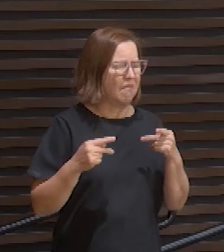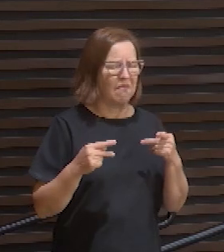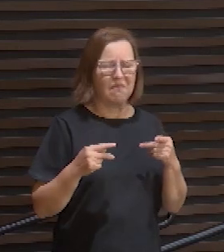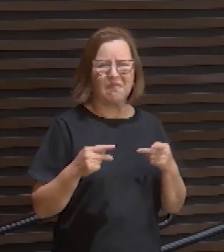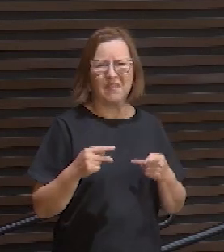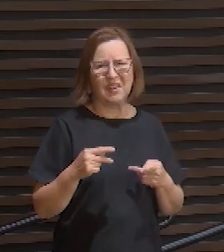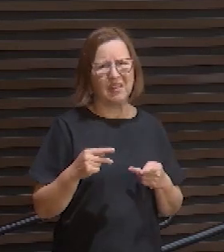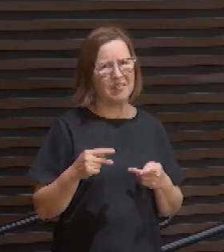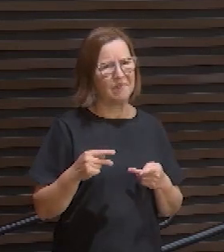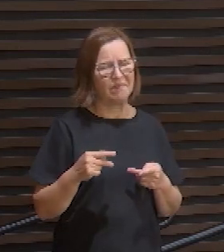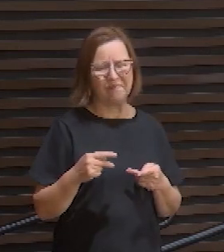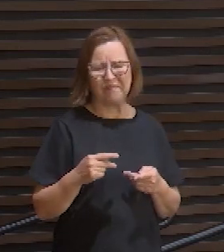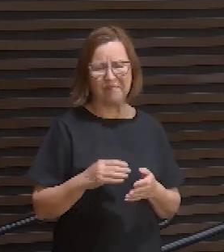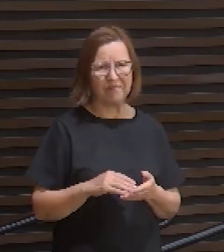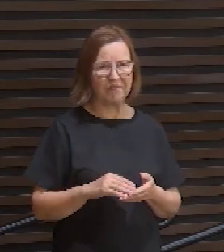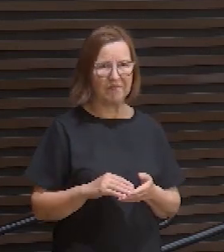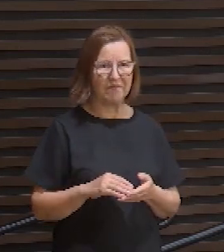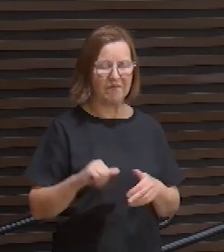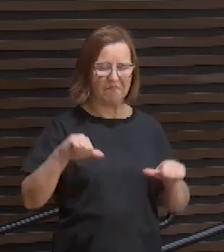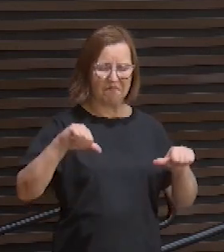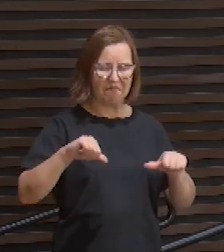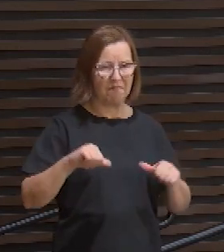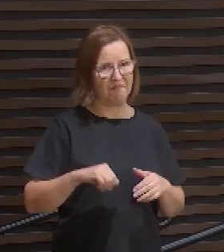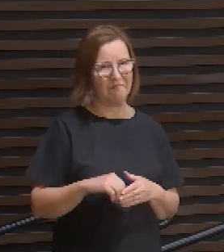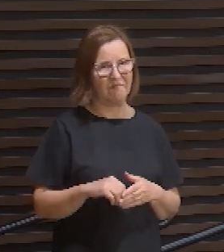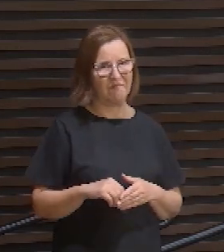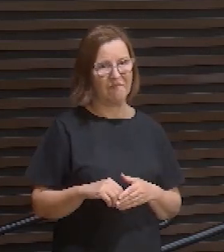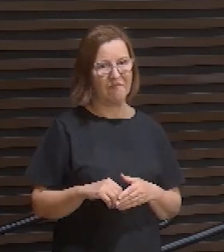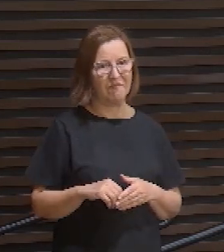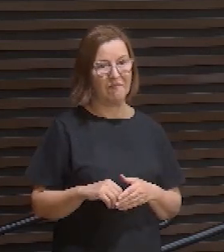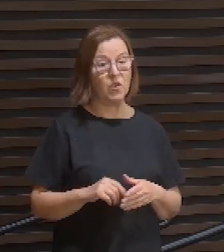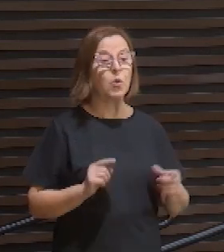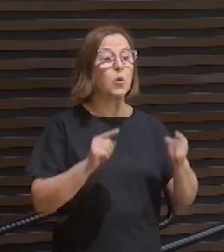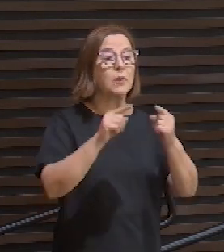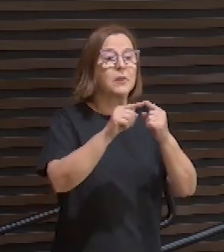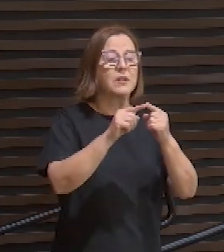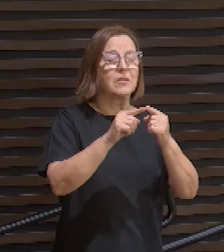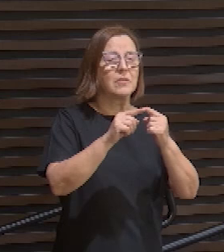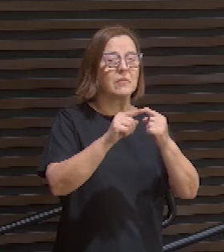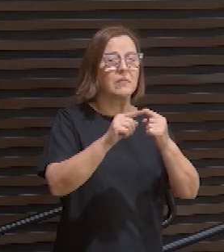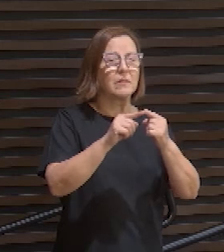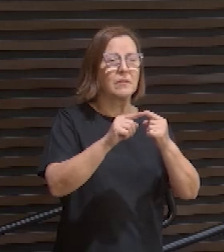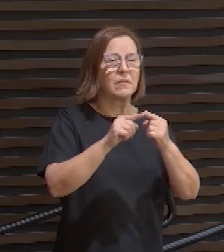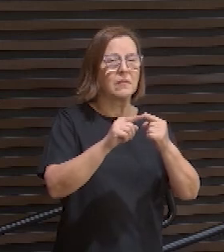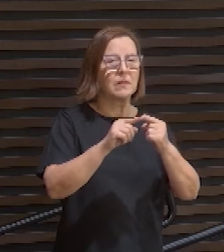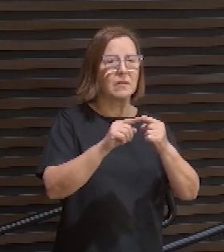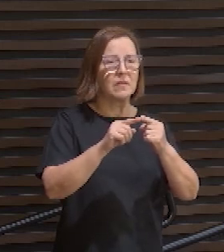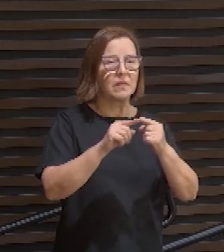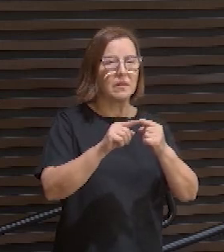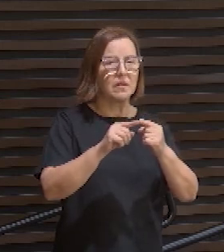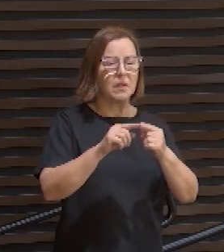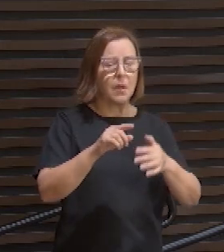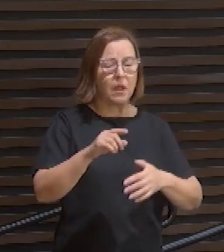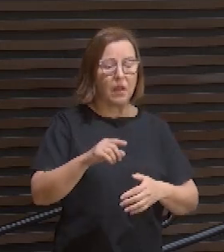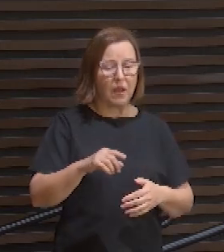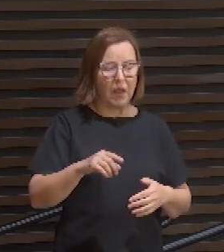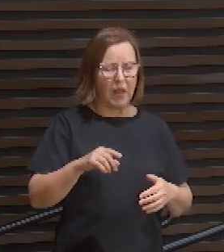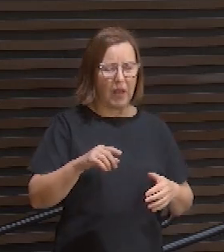eclesiológico com o objetivo de atrair pessoas sem entregar a